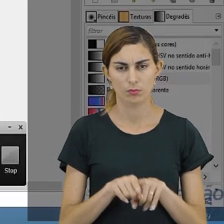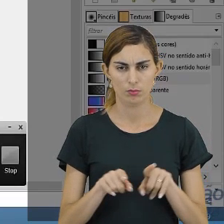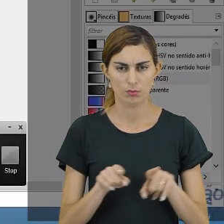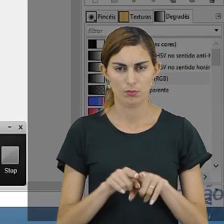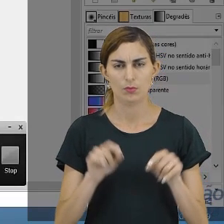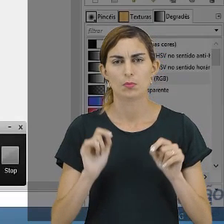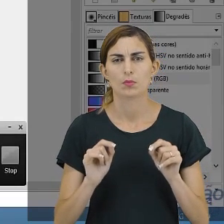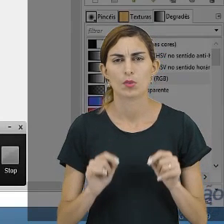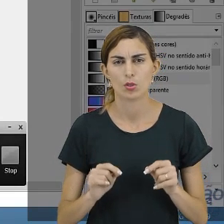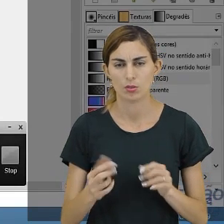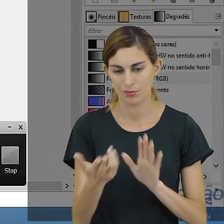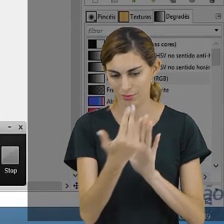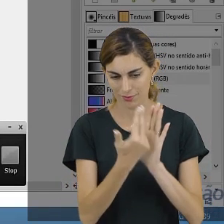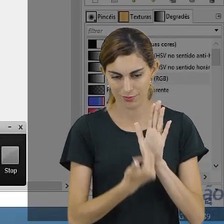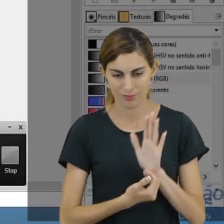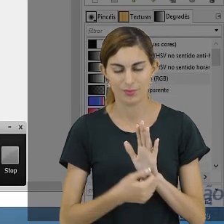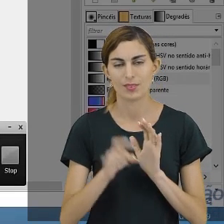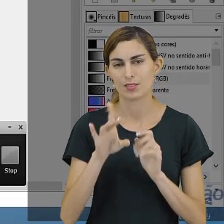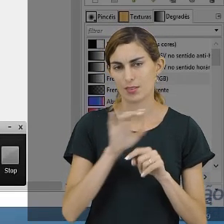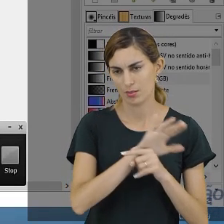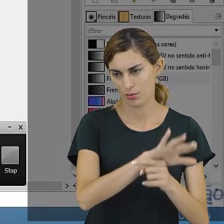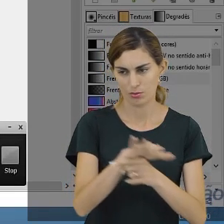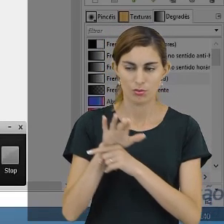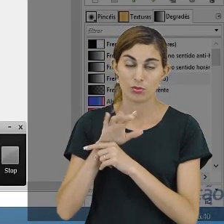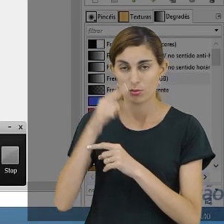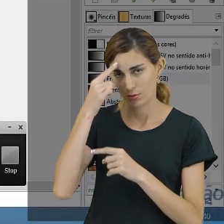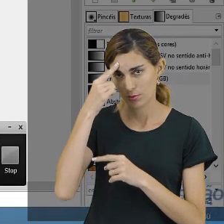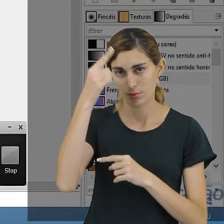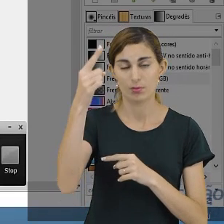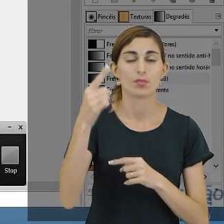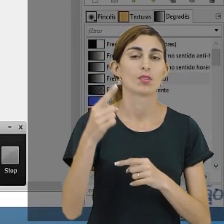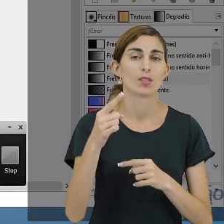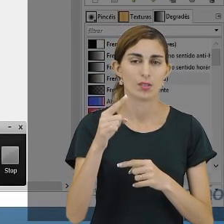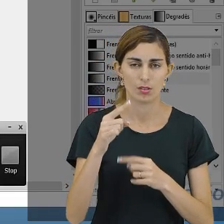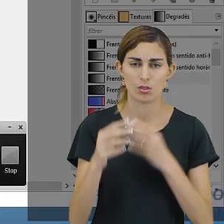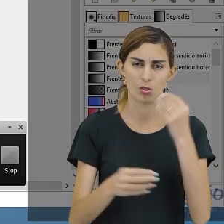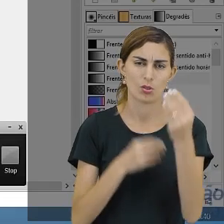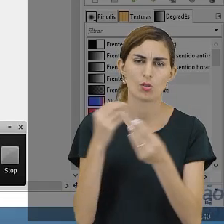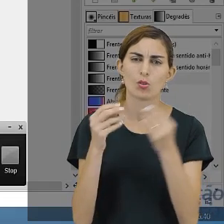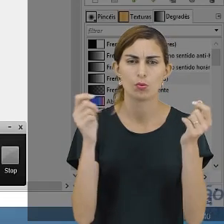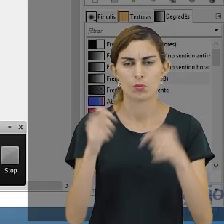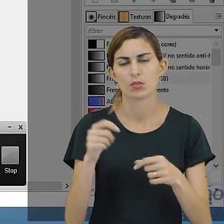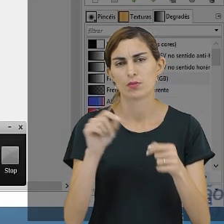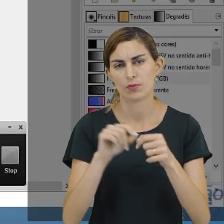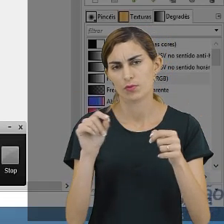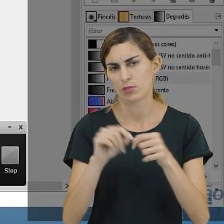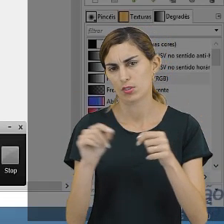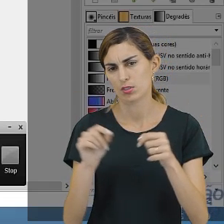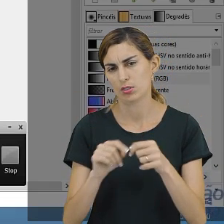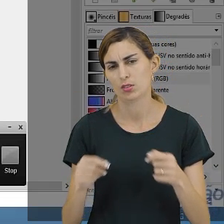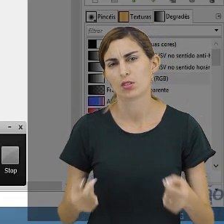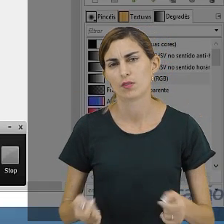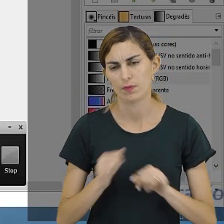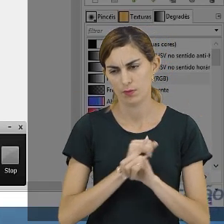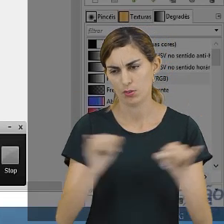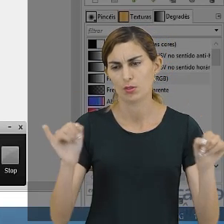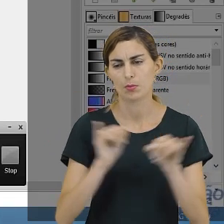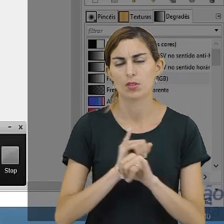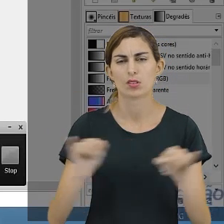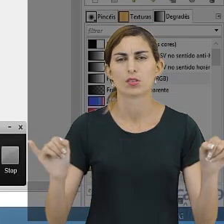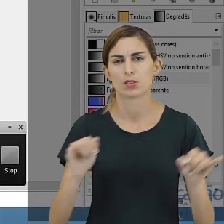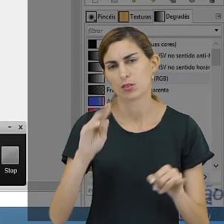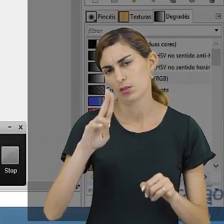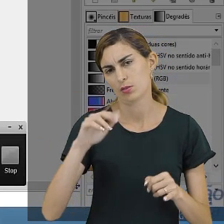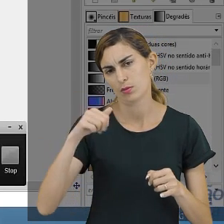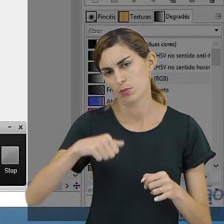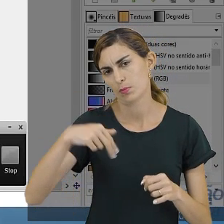Não ficou um primor em termos de design, mas pelo menos serviu para que você tivesse uma ideia sobre como é possível construir essas informações